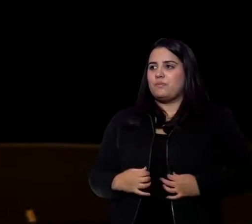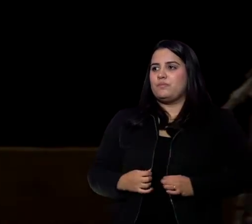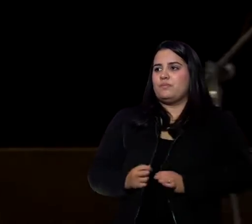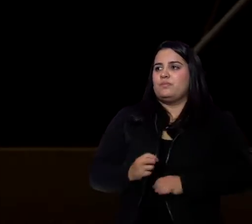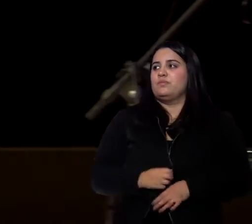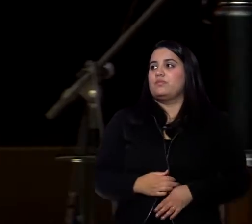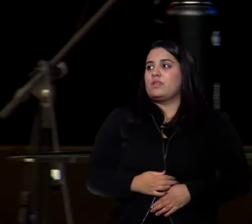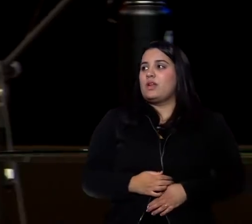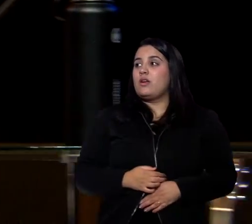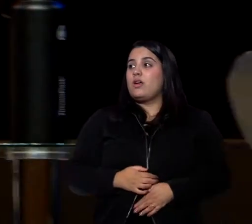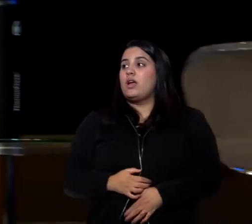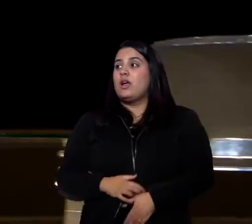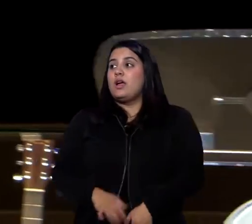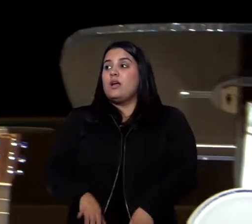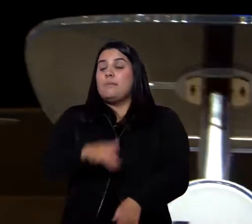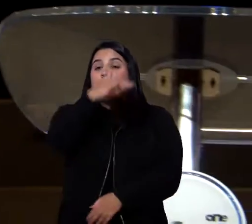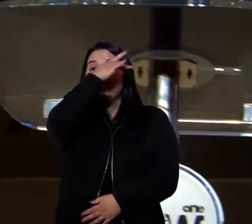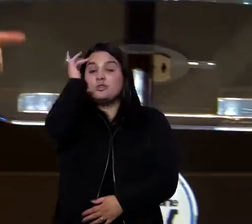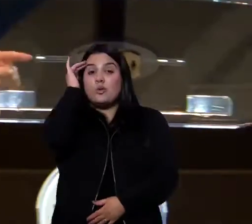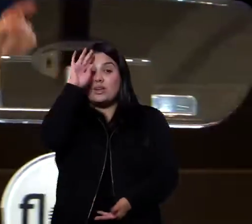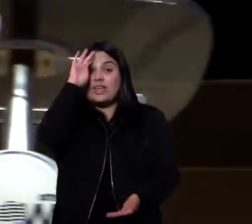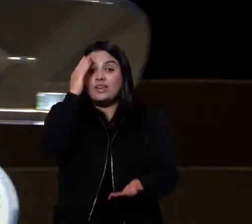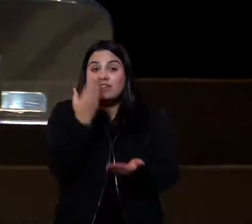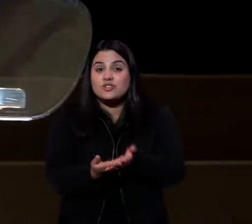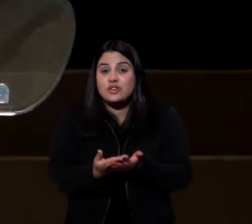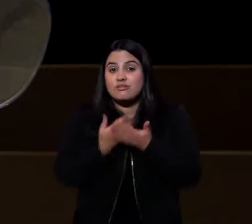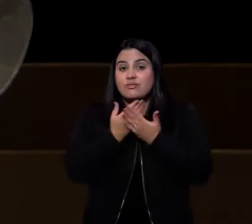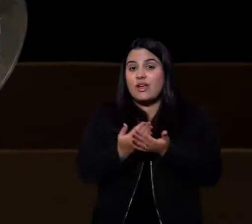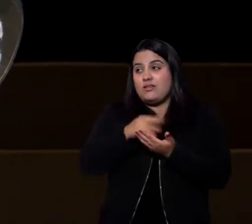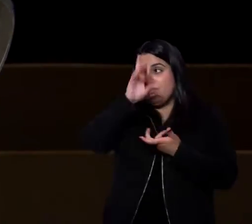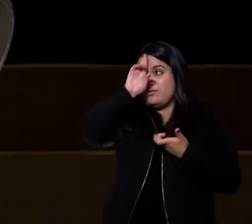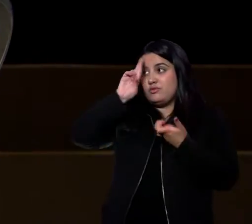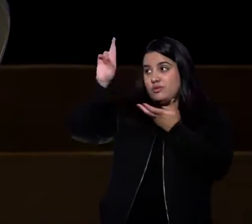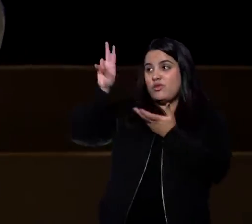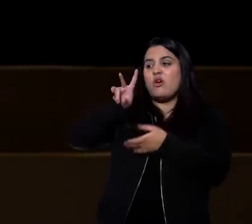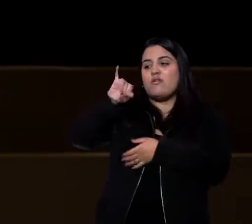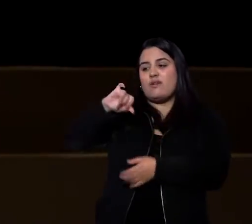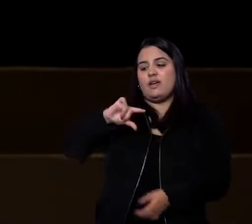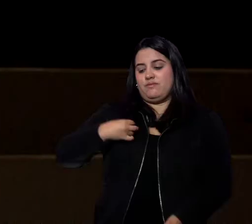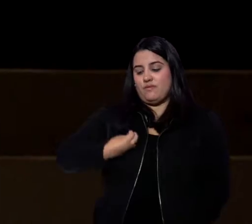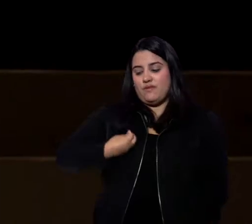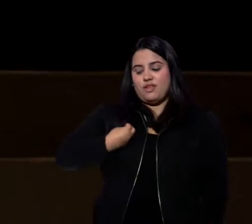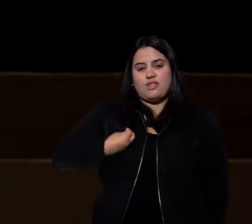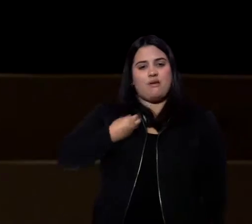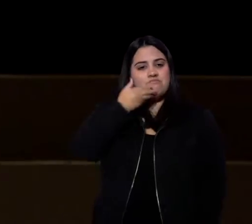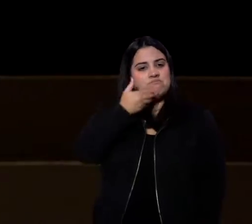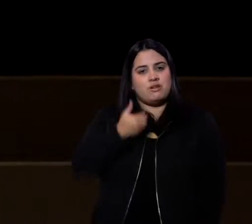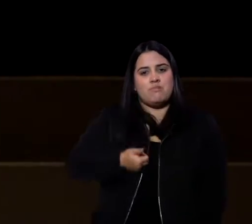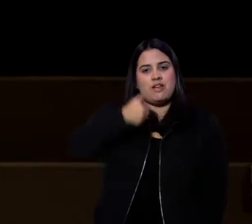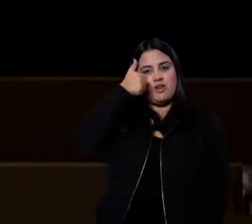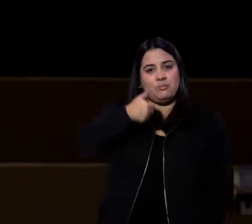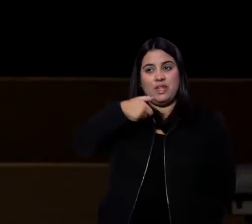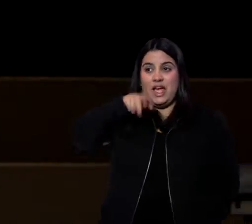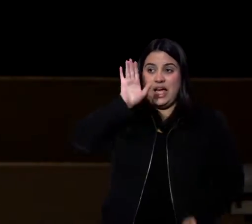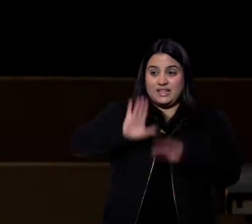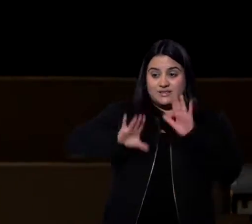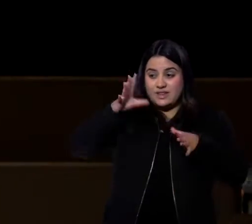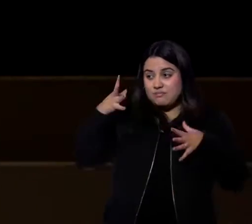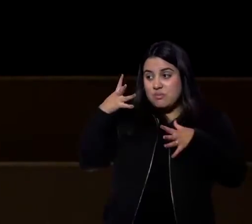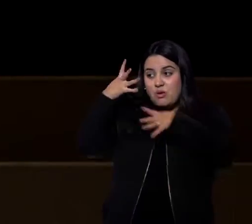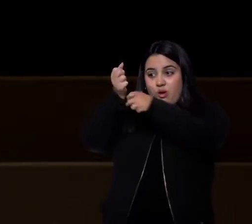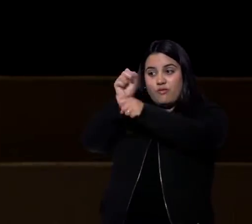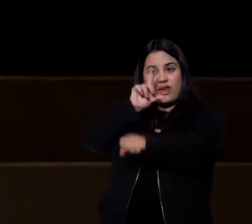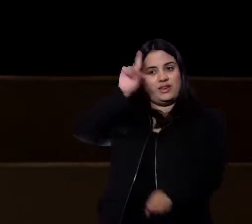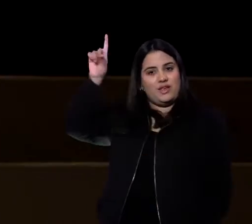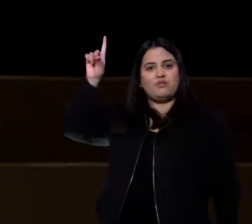Quem crê no Senhor Jesus viverá coisas ainda maiores. Muitas vezes, confiar em Deus não é fácil. É muito